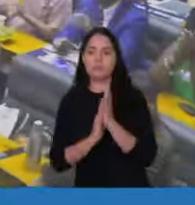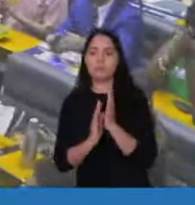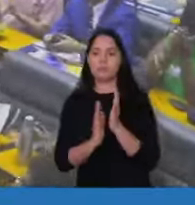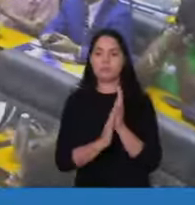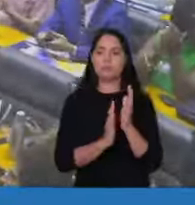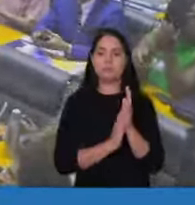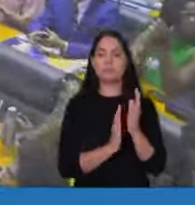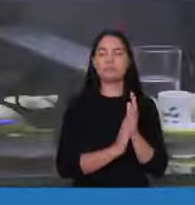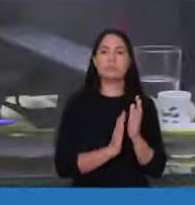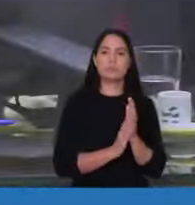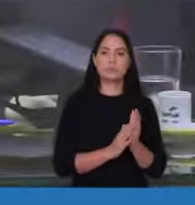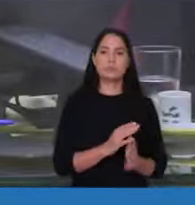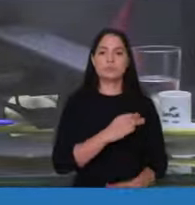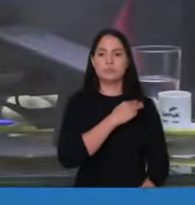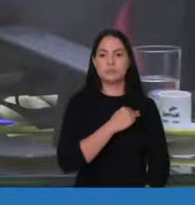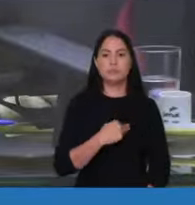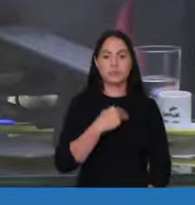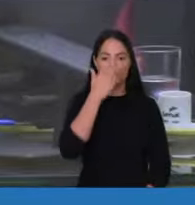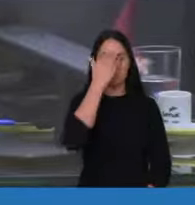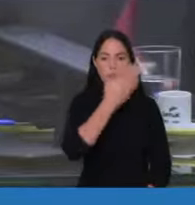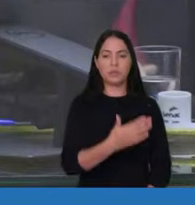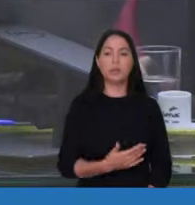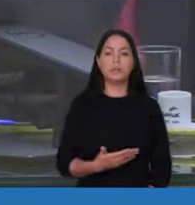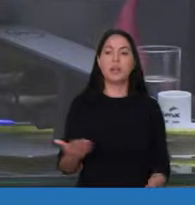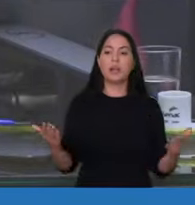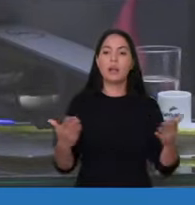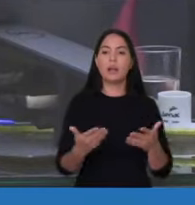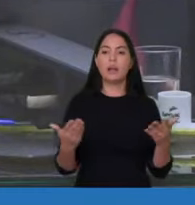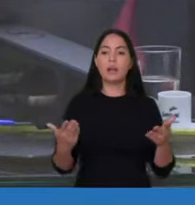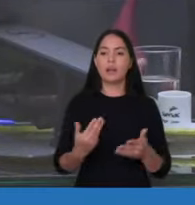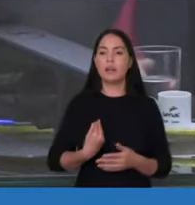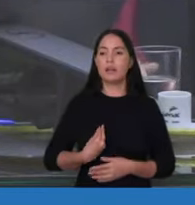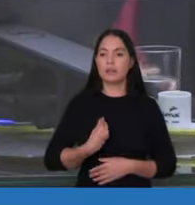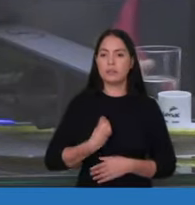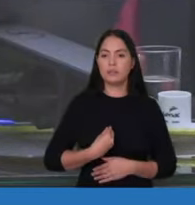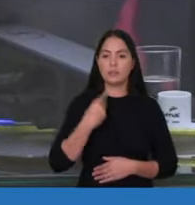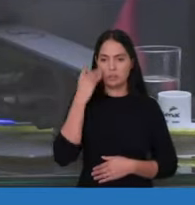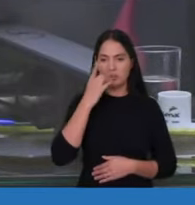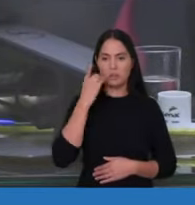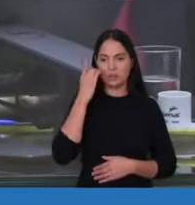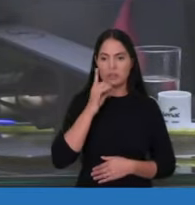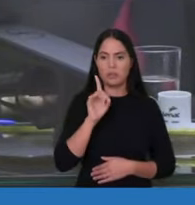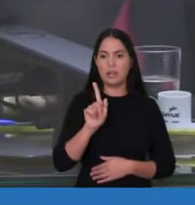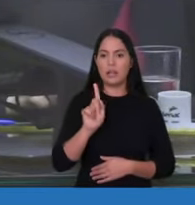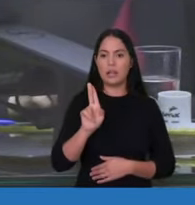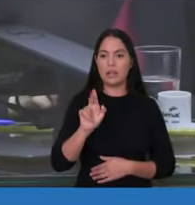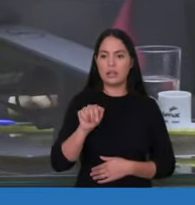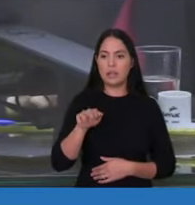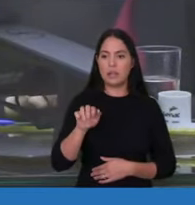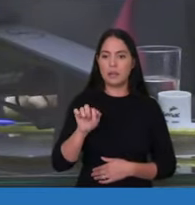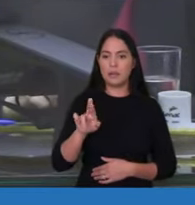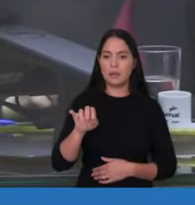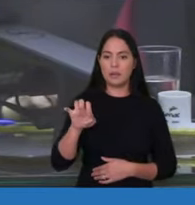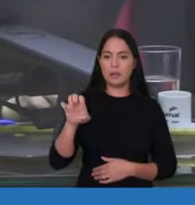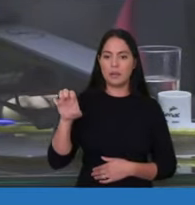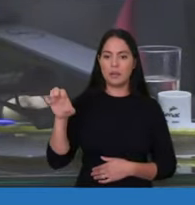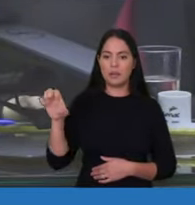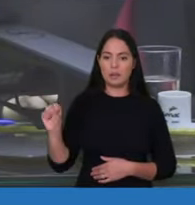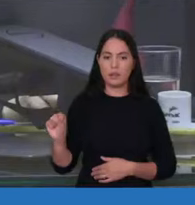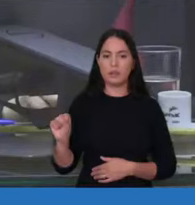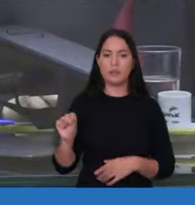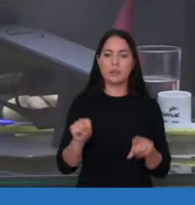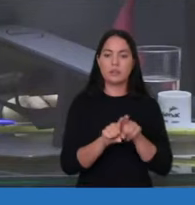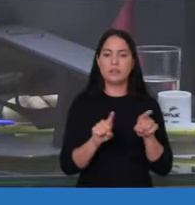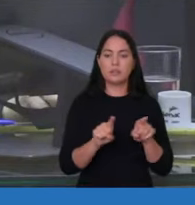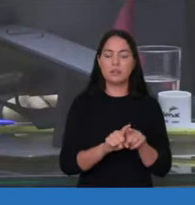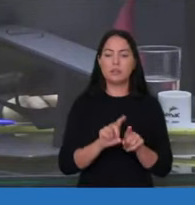Obrigada, ministro. Registrar a presença do deputado Guimarães, líder do governo, deputados Alencar Santana, Rui